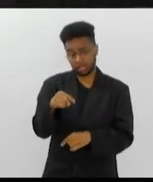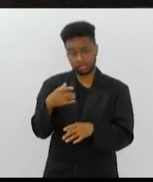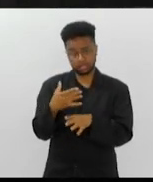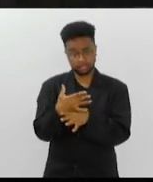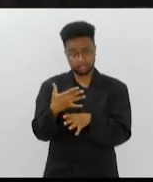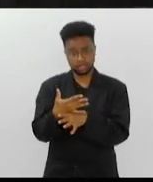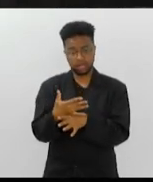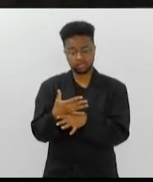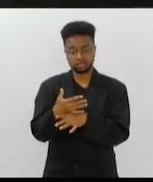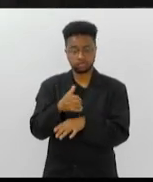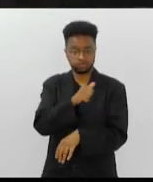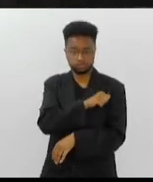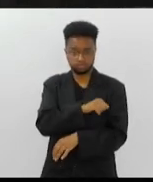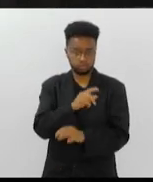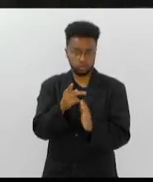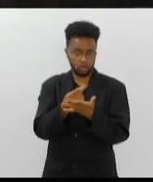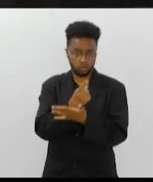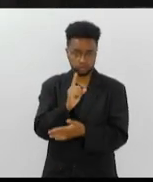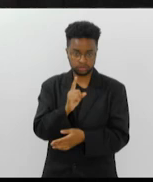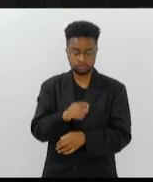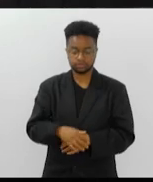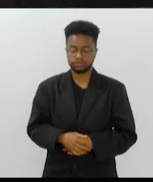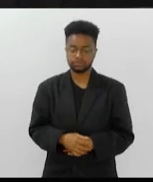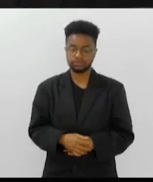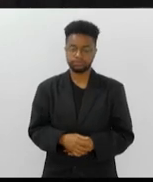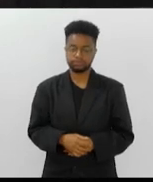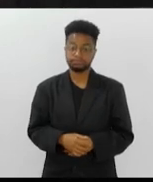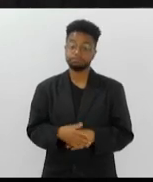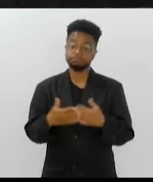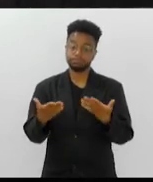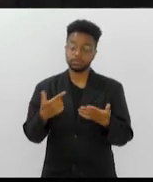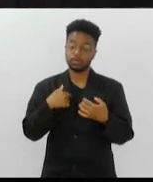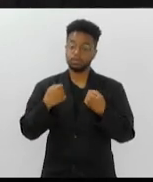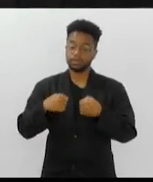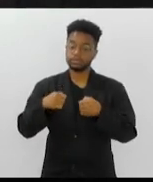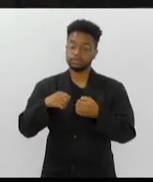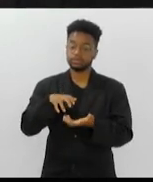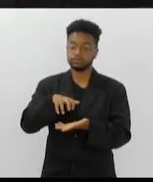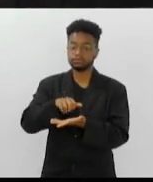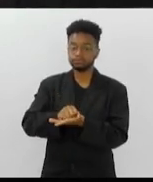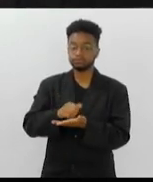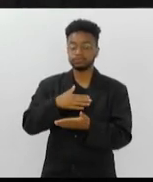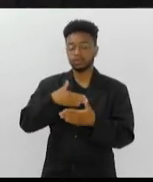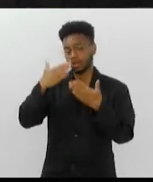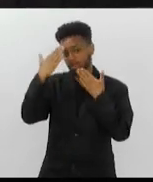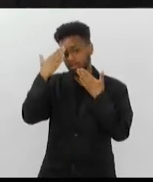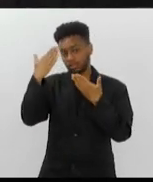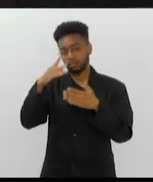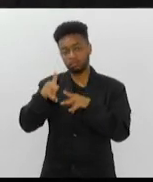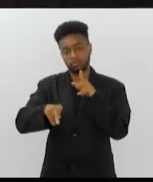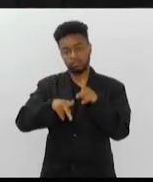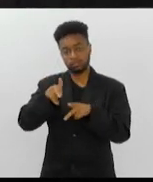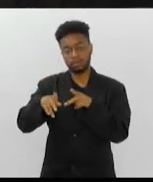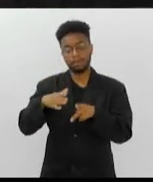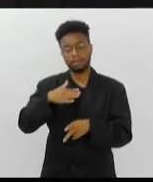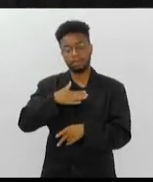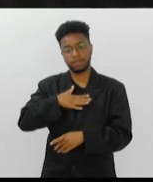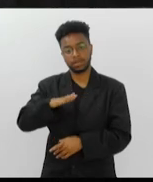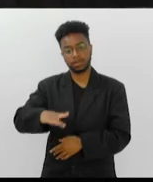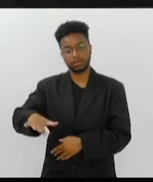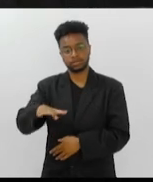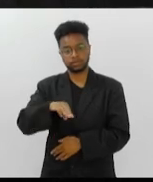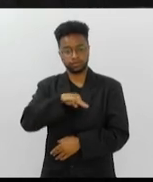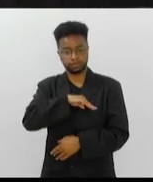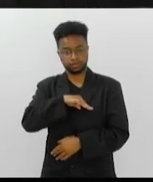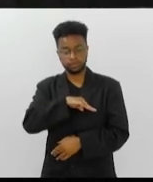cidade, estado do Rio de Janeiro. Eu devo registrar a minha gratidão ao povo da minha região de Madureira,